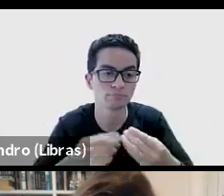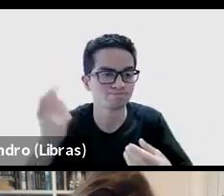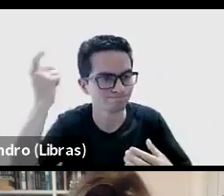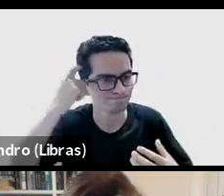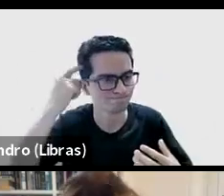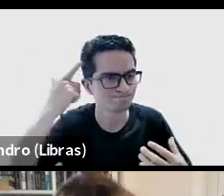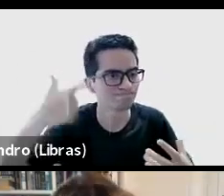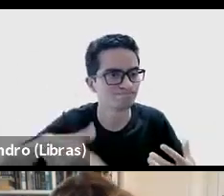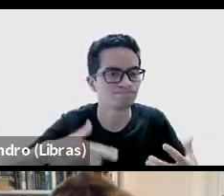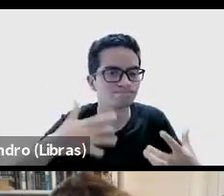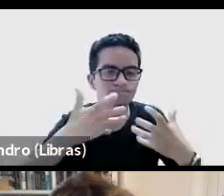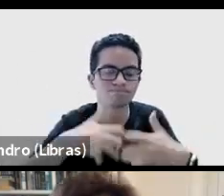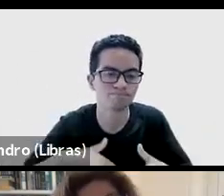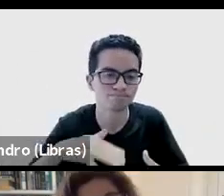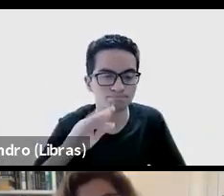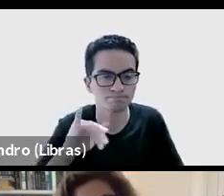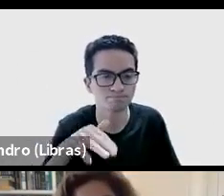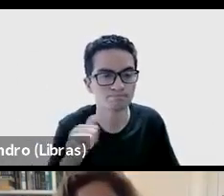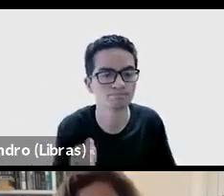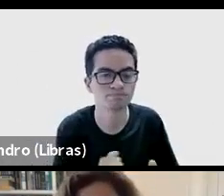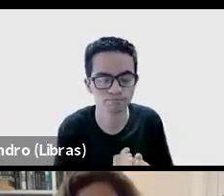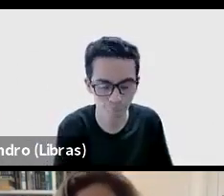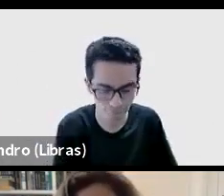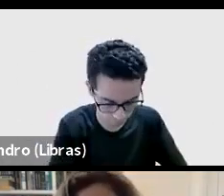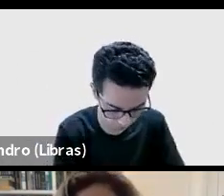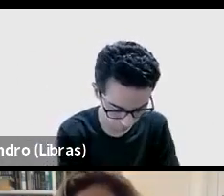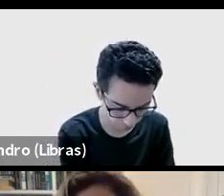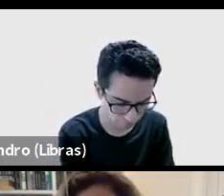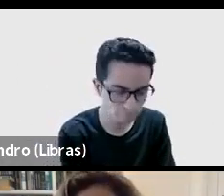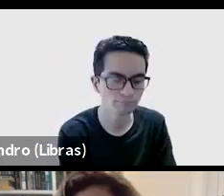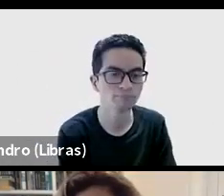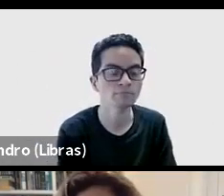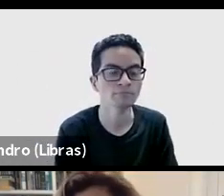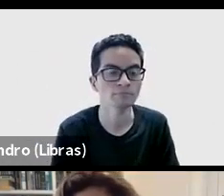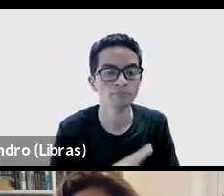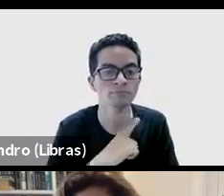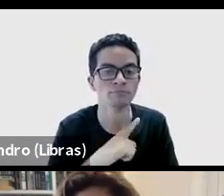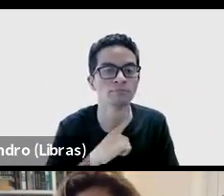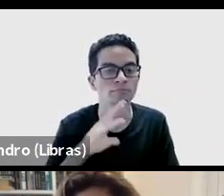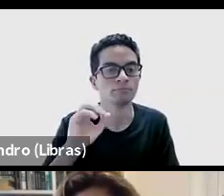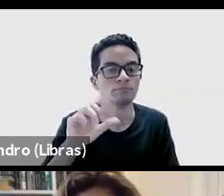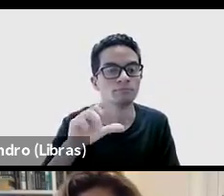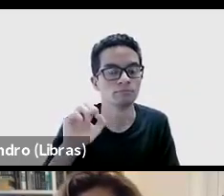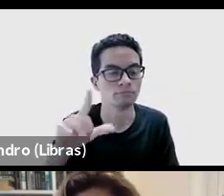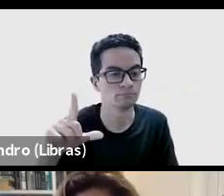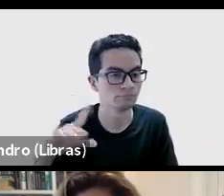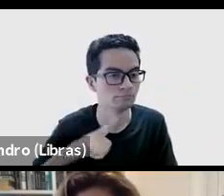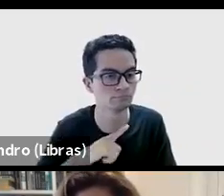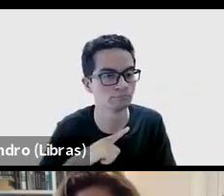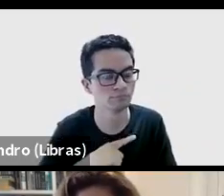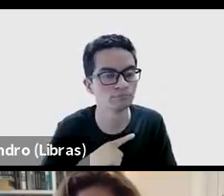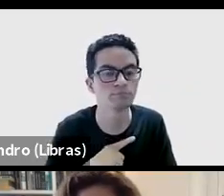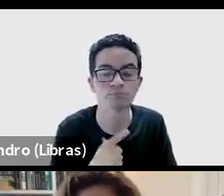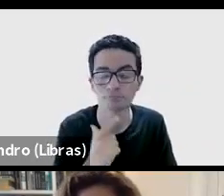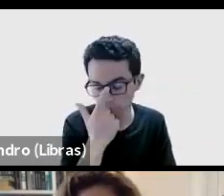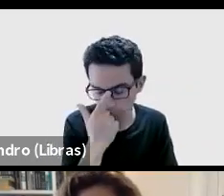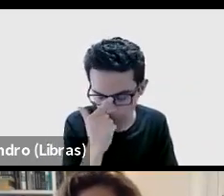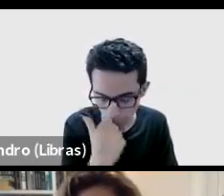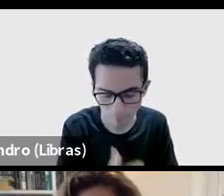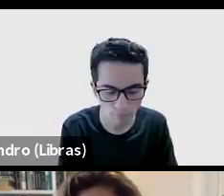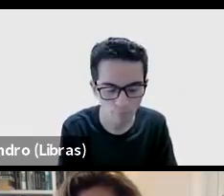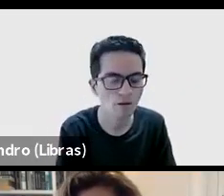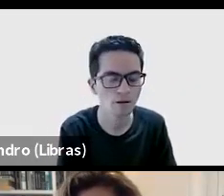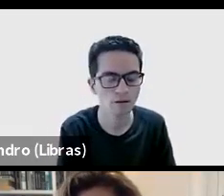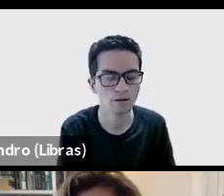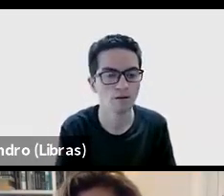Repensar, né? Spivak, Baba, né? E os próprios decoloniais, né? Enfim, o Mignolo, né? E, enfim, a gente